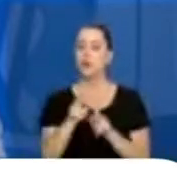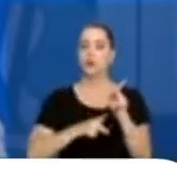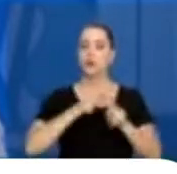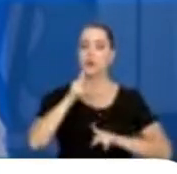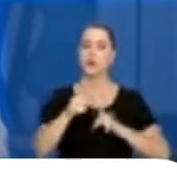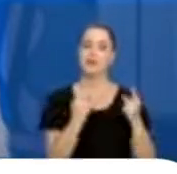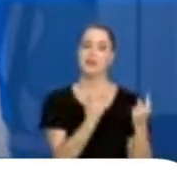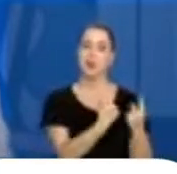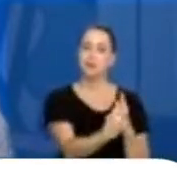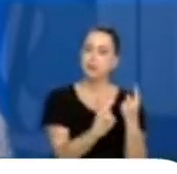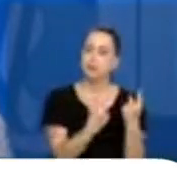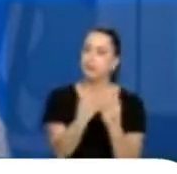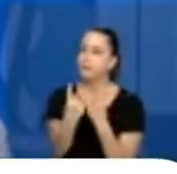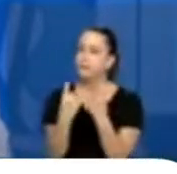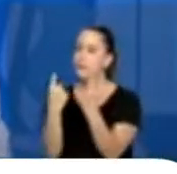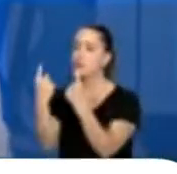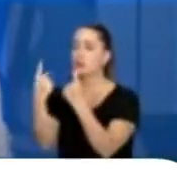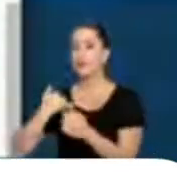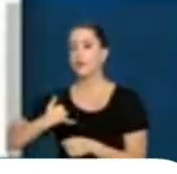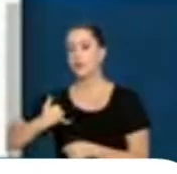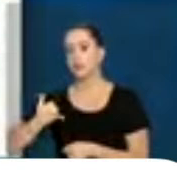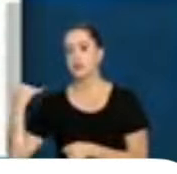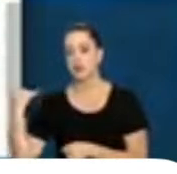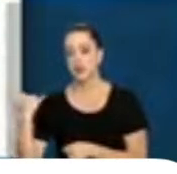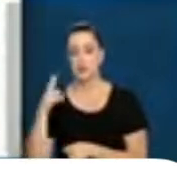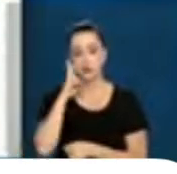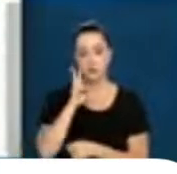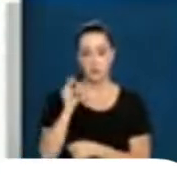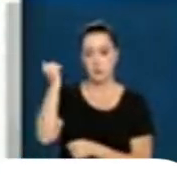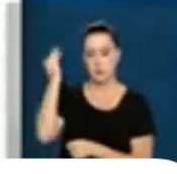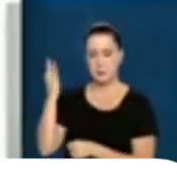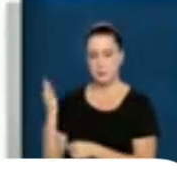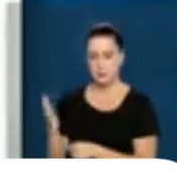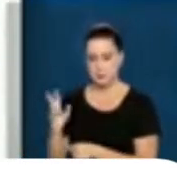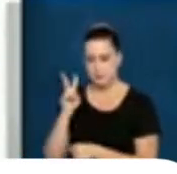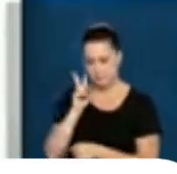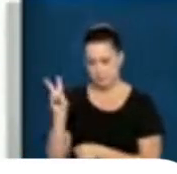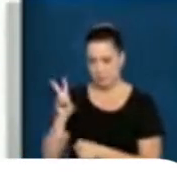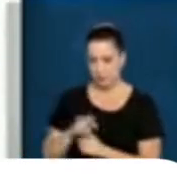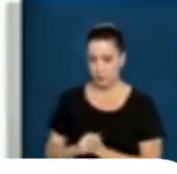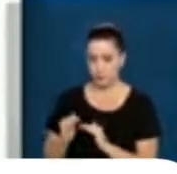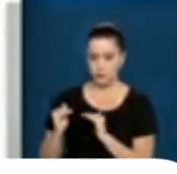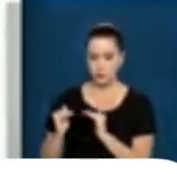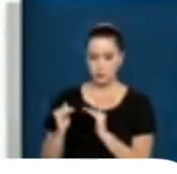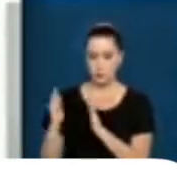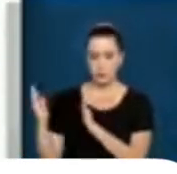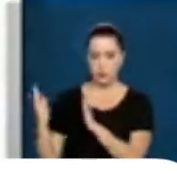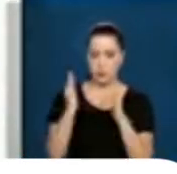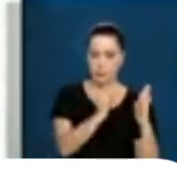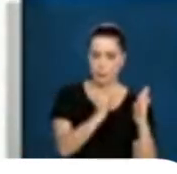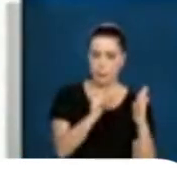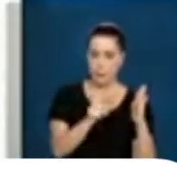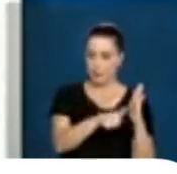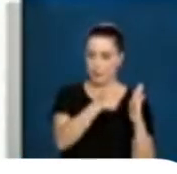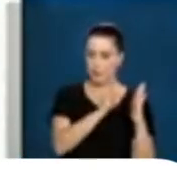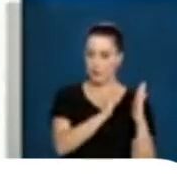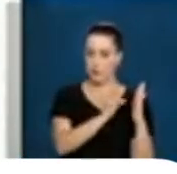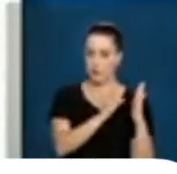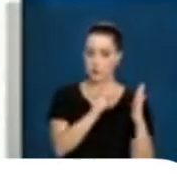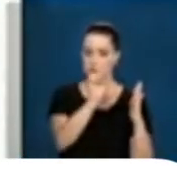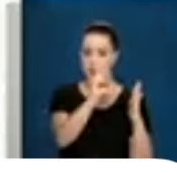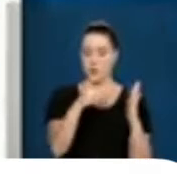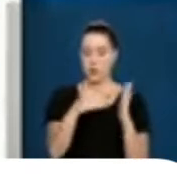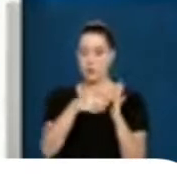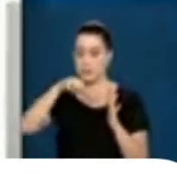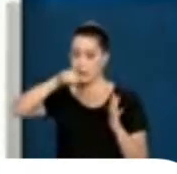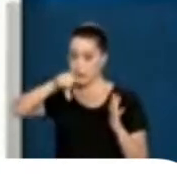cada extrato etário. Então, quando nós olhamos aqui, nós temos na primeira coluna a faixa etária de 0 a